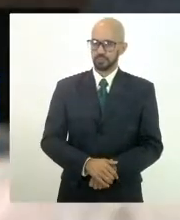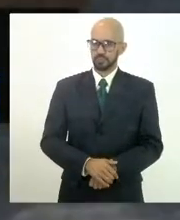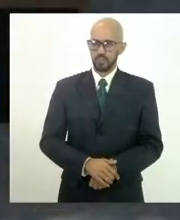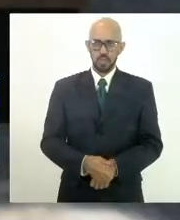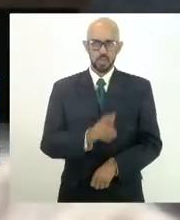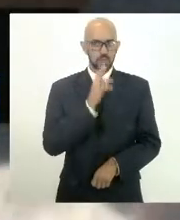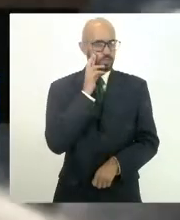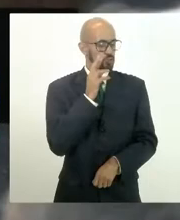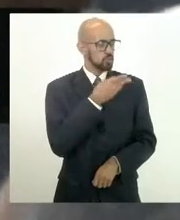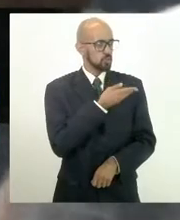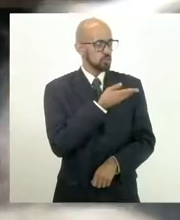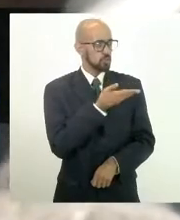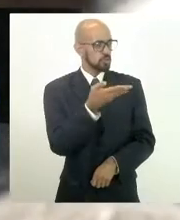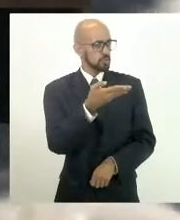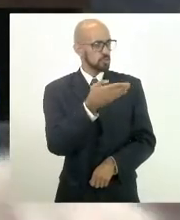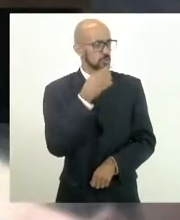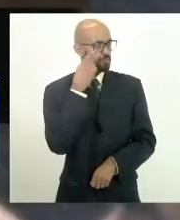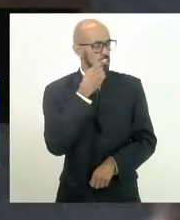senhoras deputadas, senhores deputados,